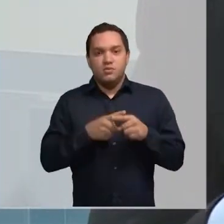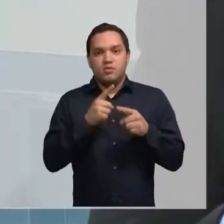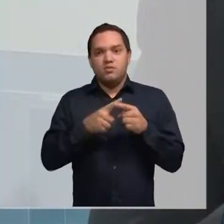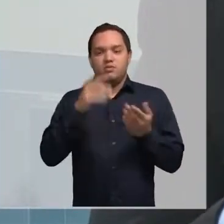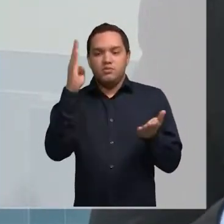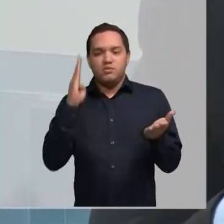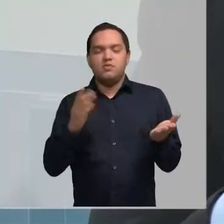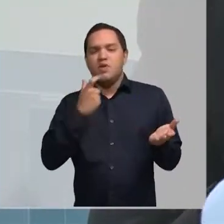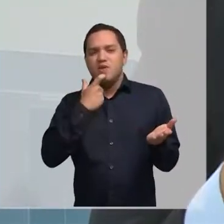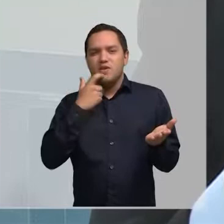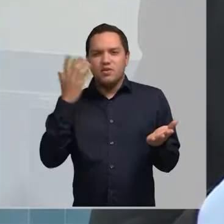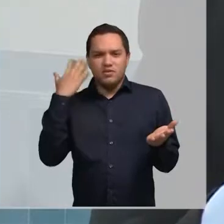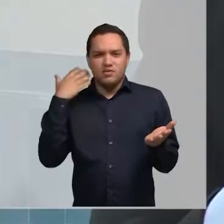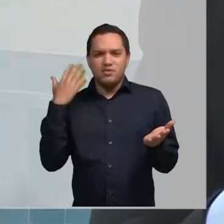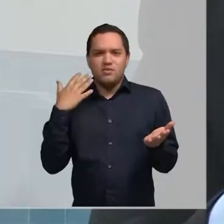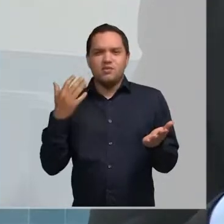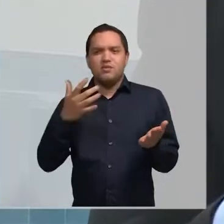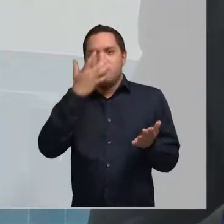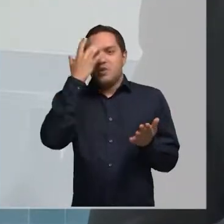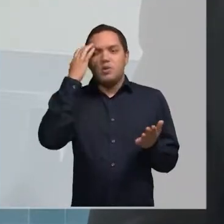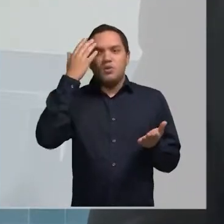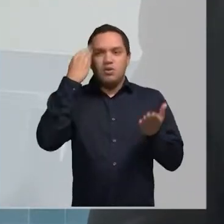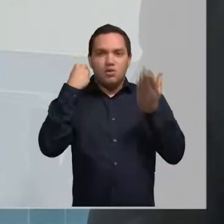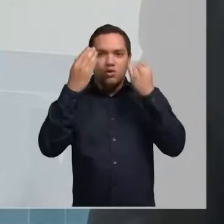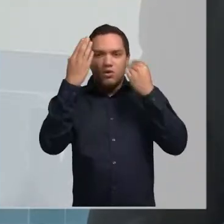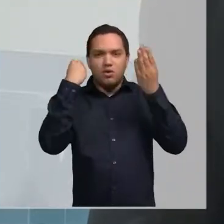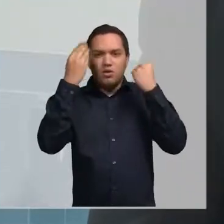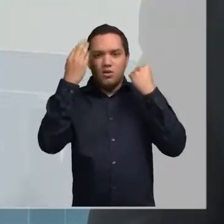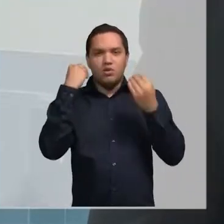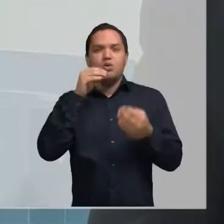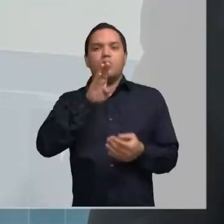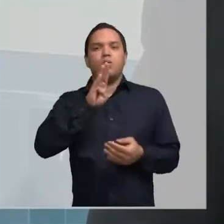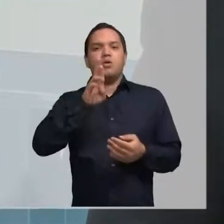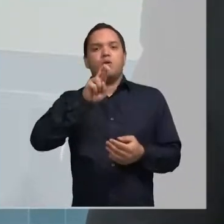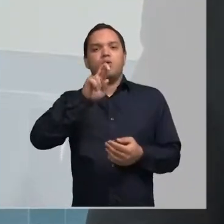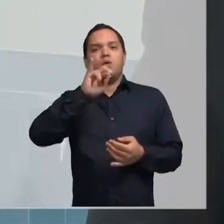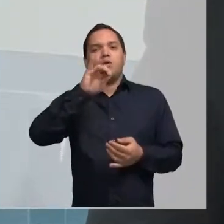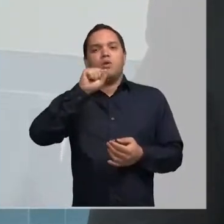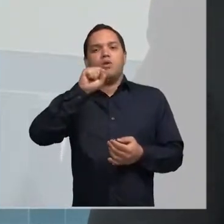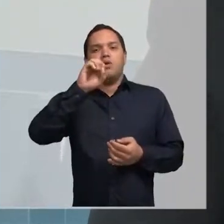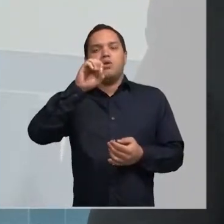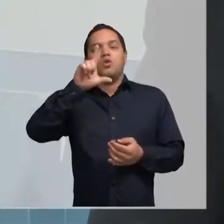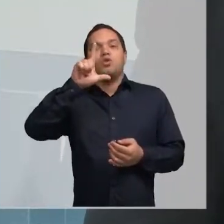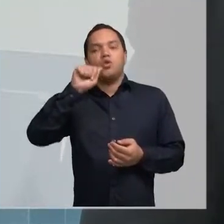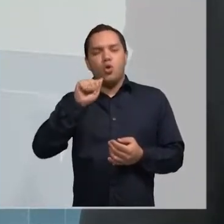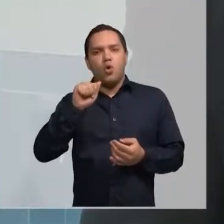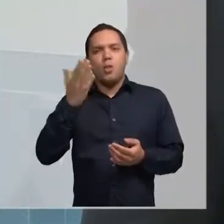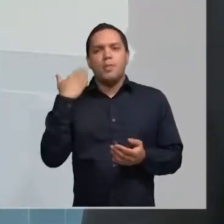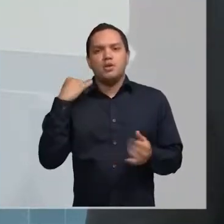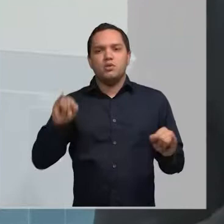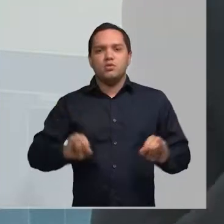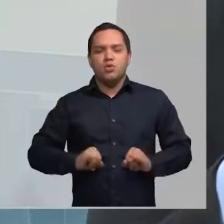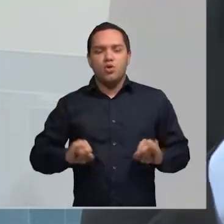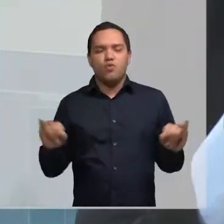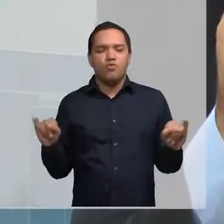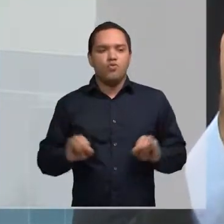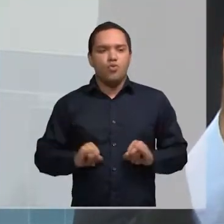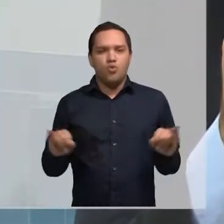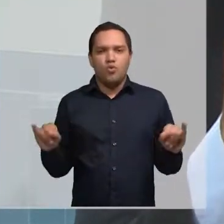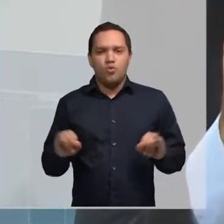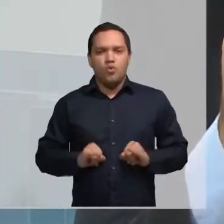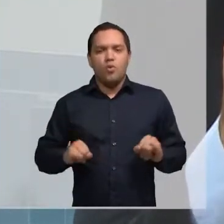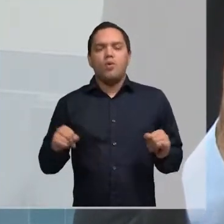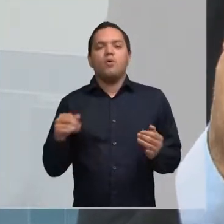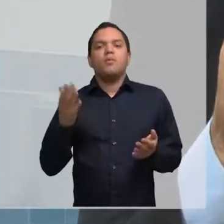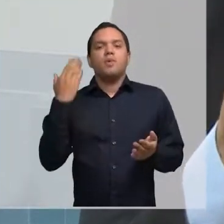recente, as pessoas não têm memória. O Brizola sofreu demais. E o Mas Brizola, não tinha as redes sociais. O Brizola, pronto. O Brizola cunhou tinha. uma